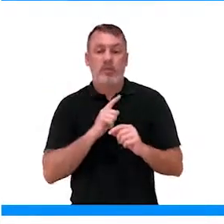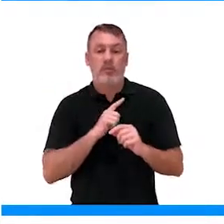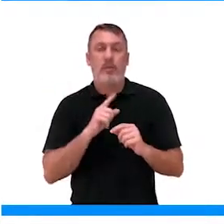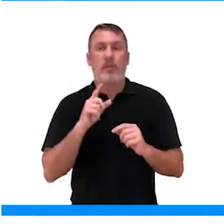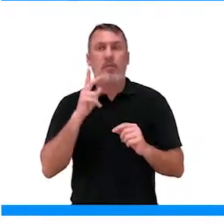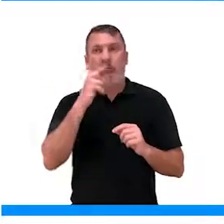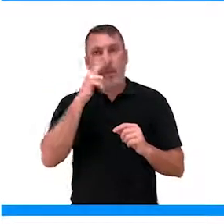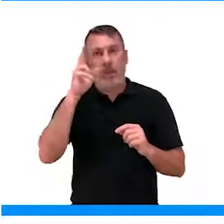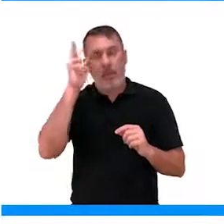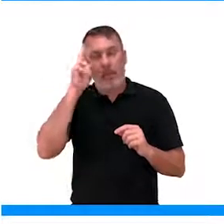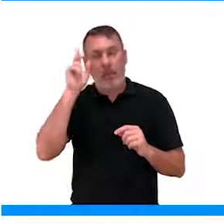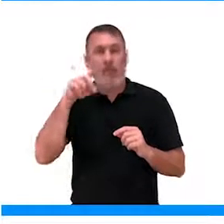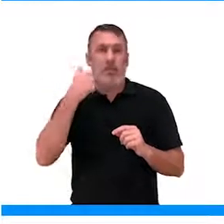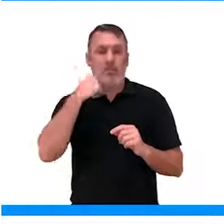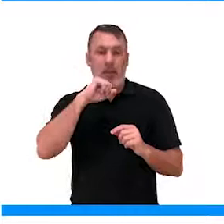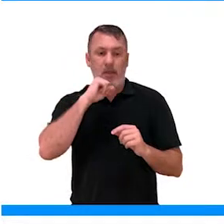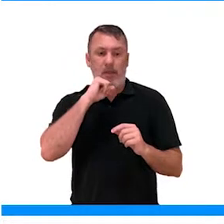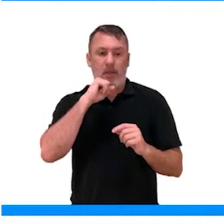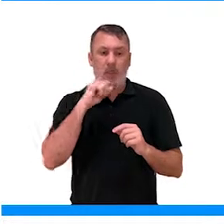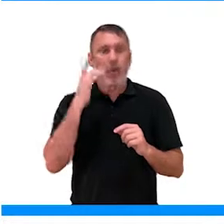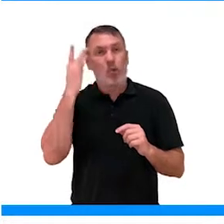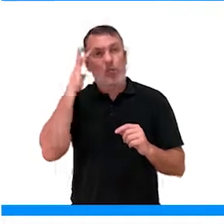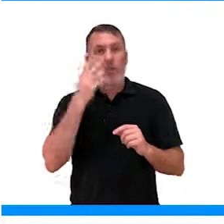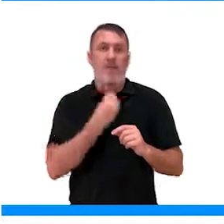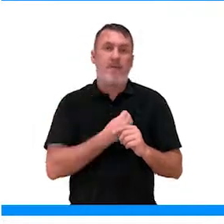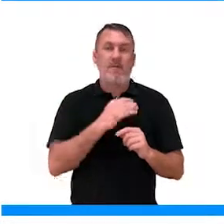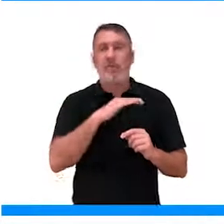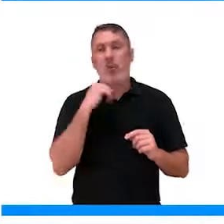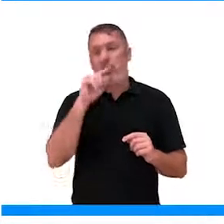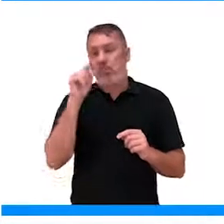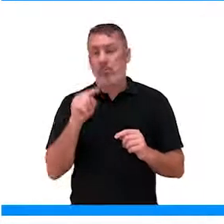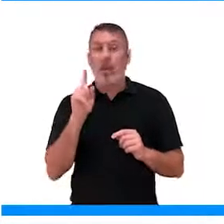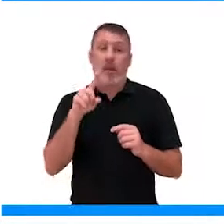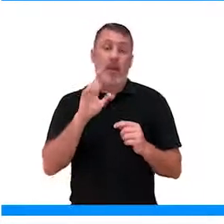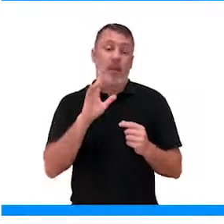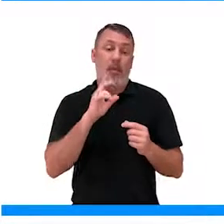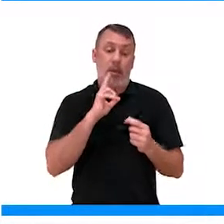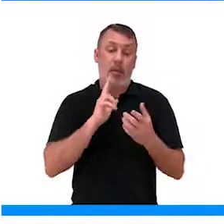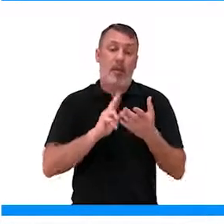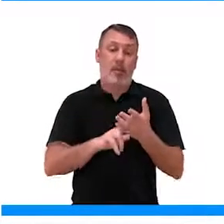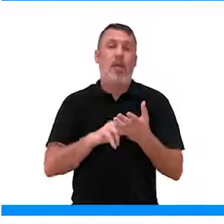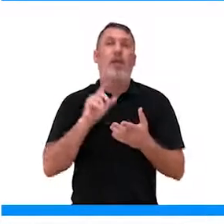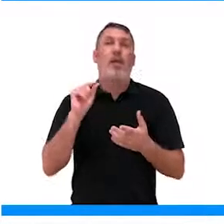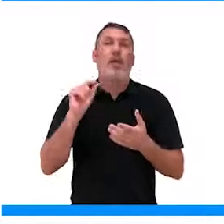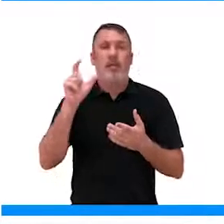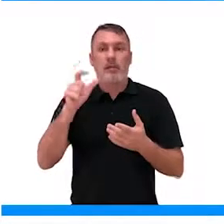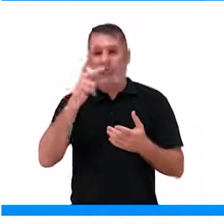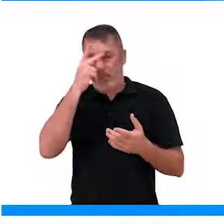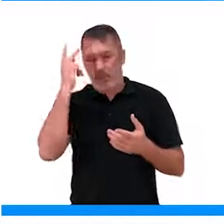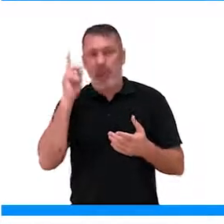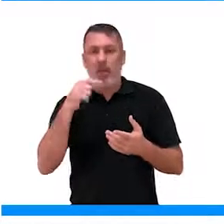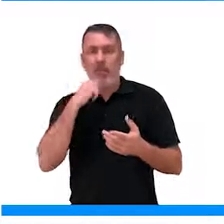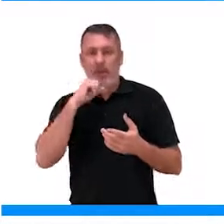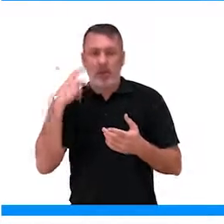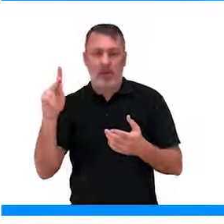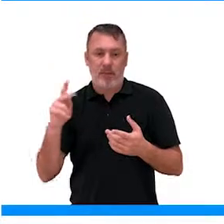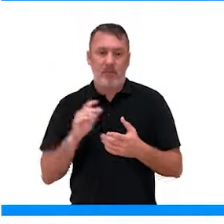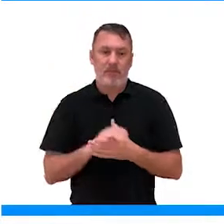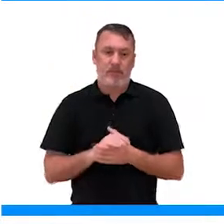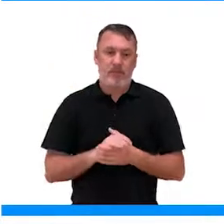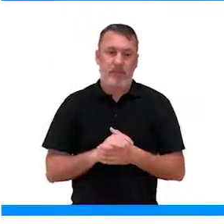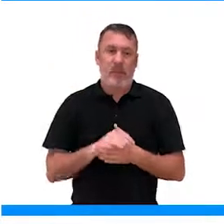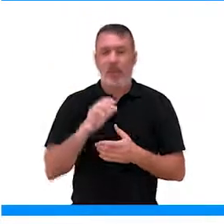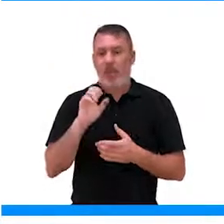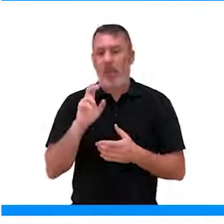remete a uma lembrança de uma mãe, que a gente não sabe se está viva ou se está morta, mas é uma carta a alguém, no caso